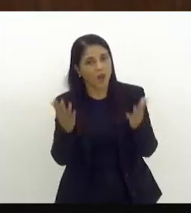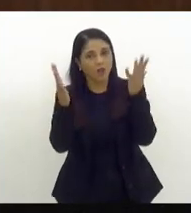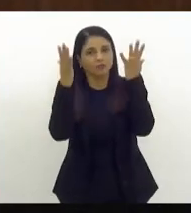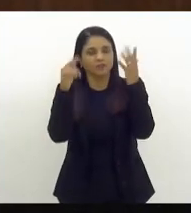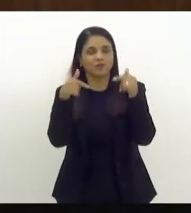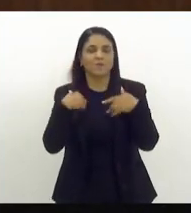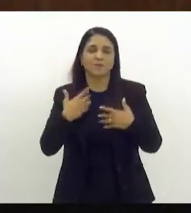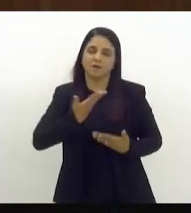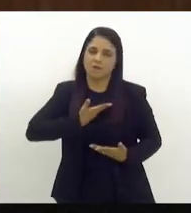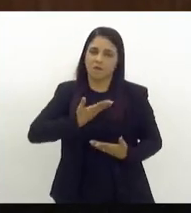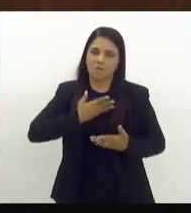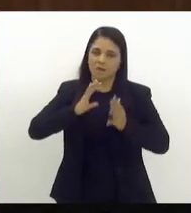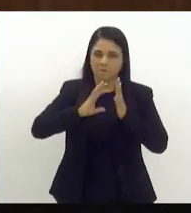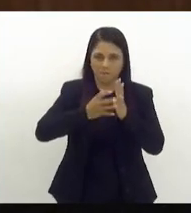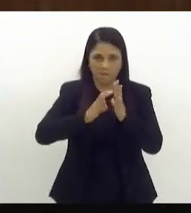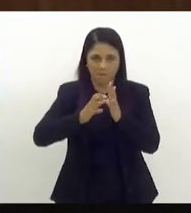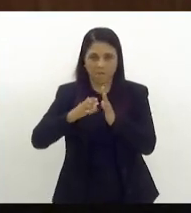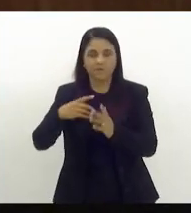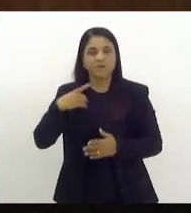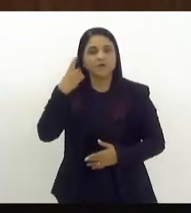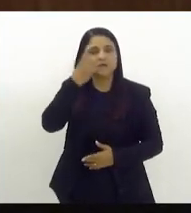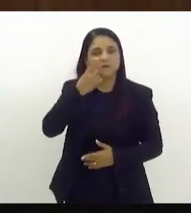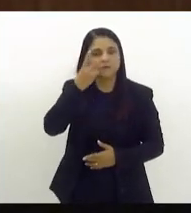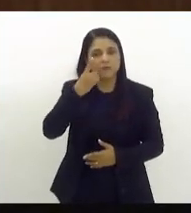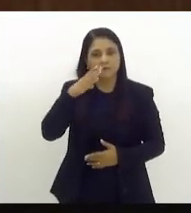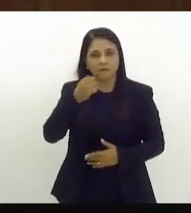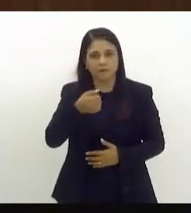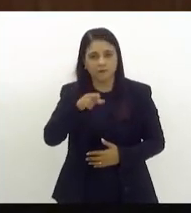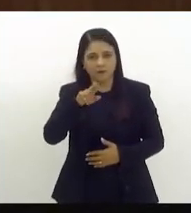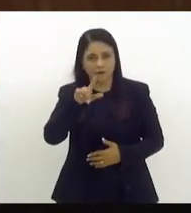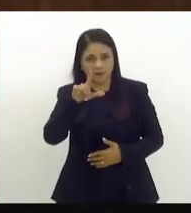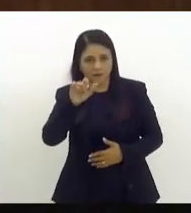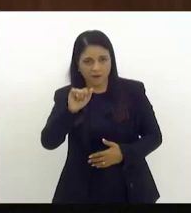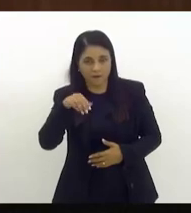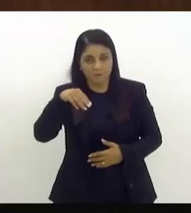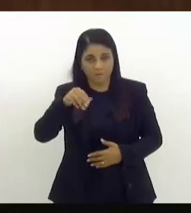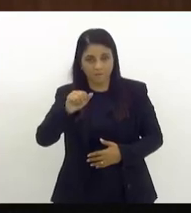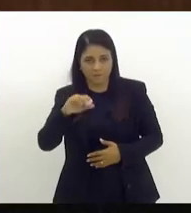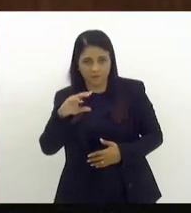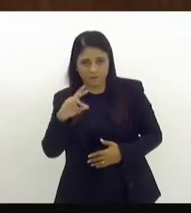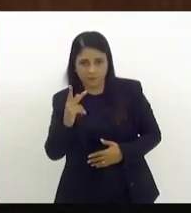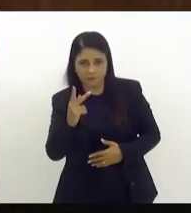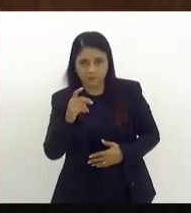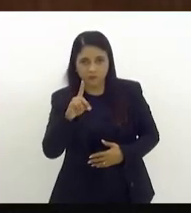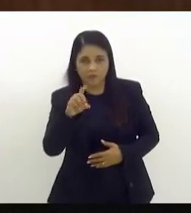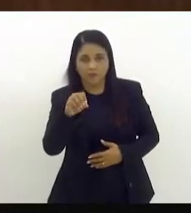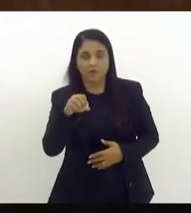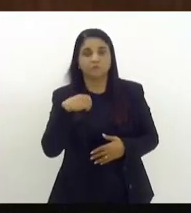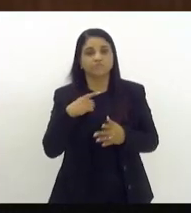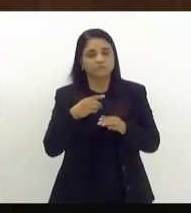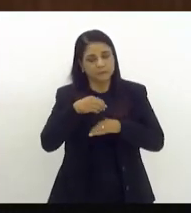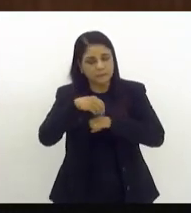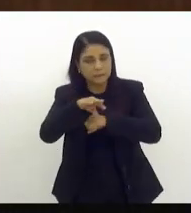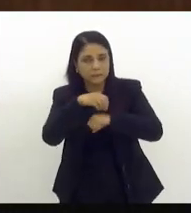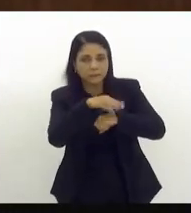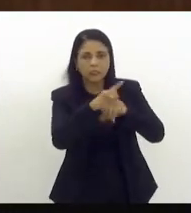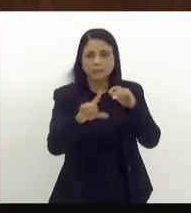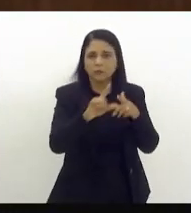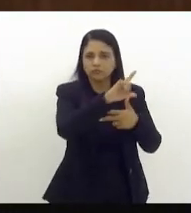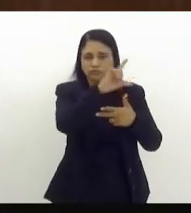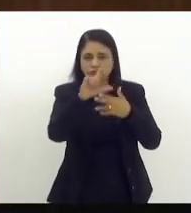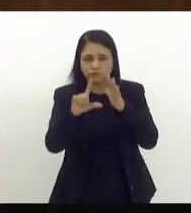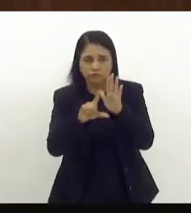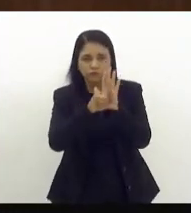de partido, a deputada Carla Machado, que fez essa indicação legislativa tão